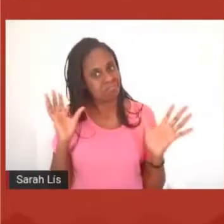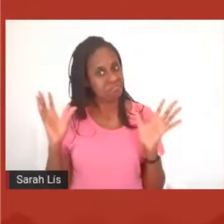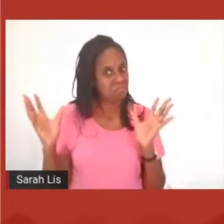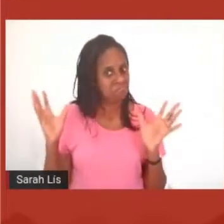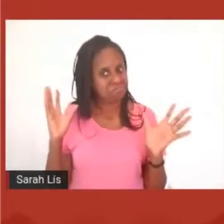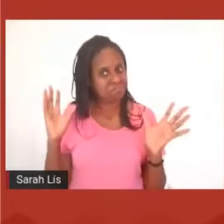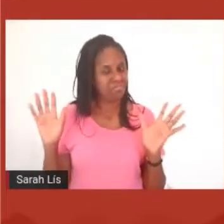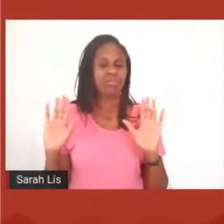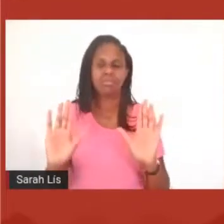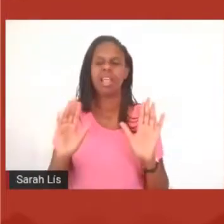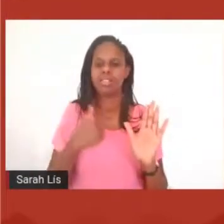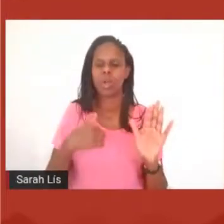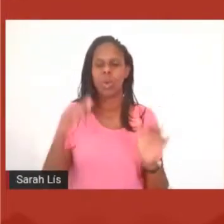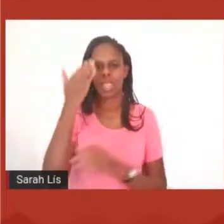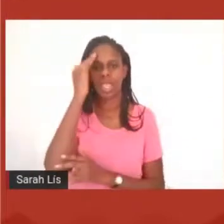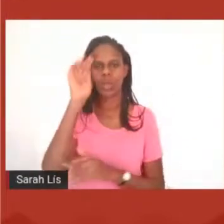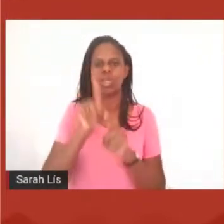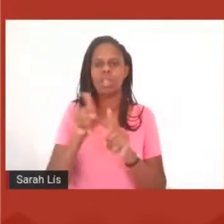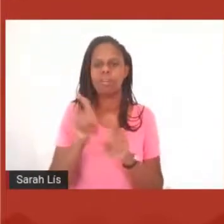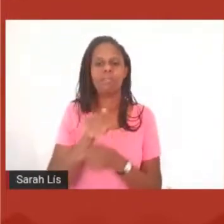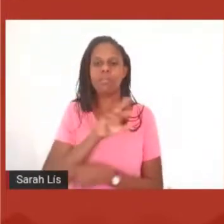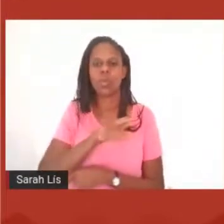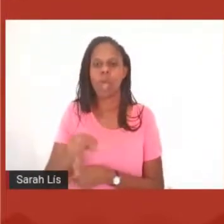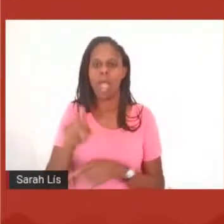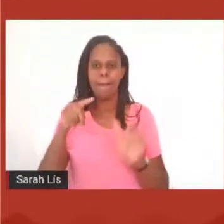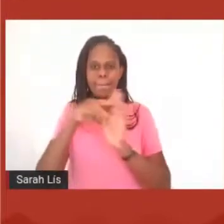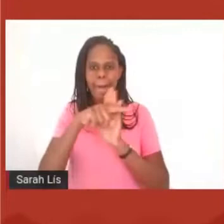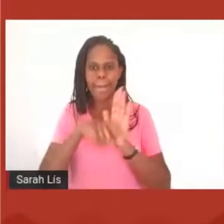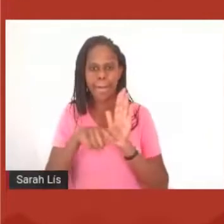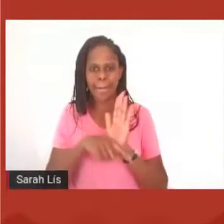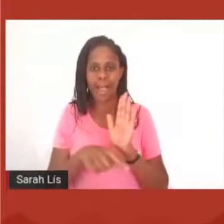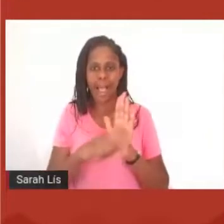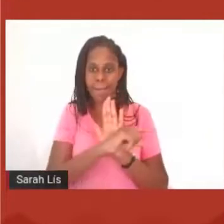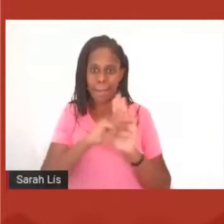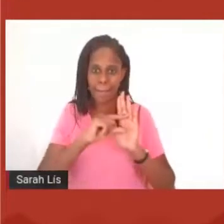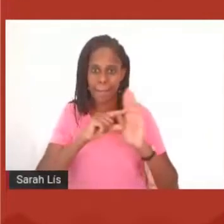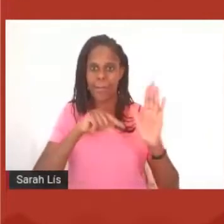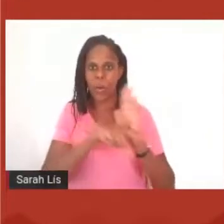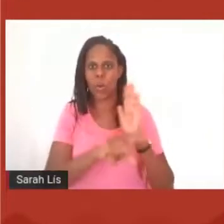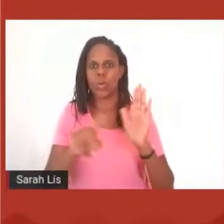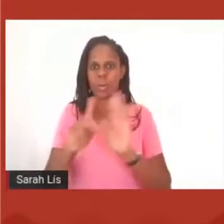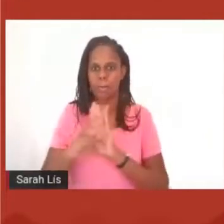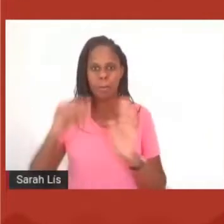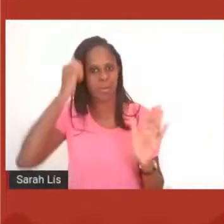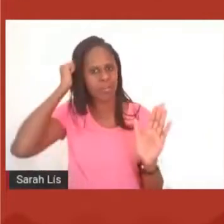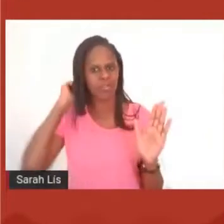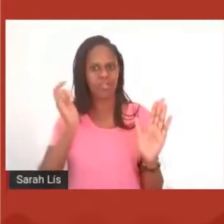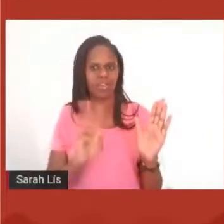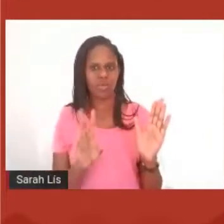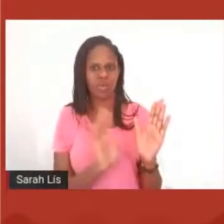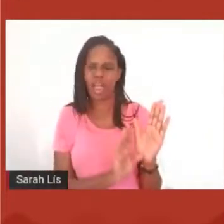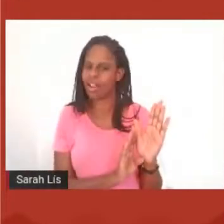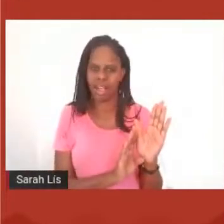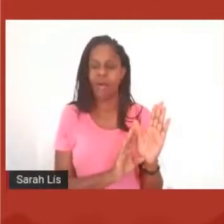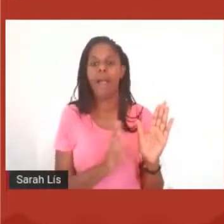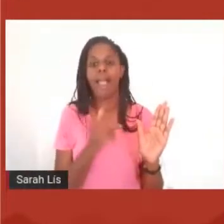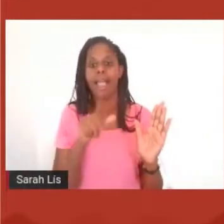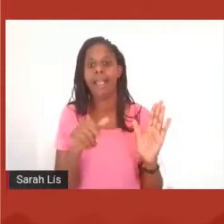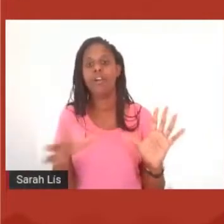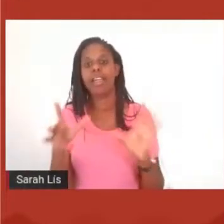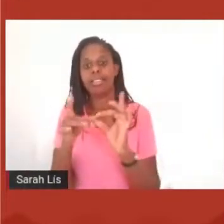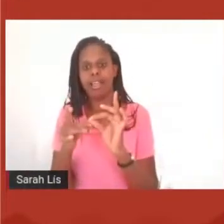também entendo que não é responder a questão da FUVEST, é mais fazer a conexão com a reologia